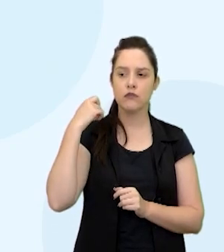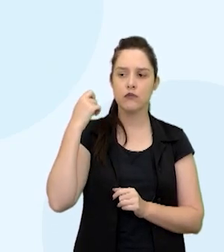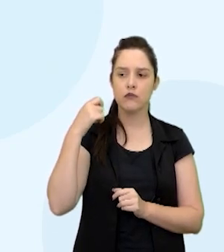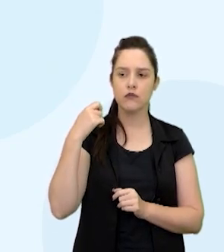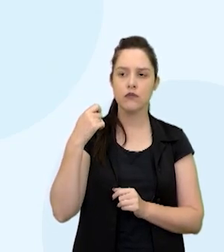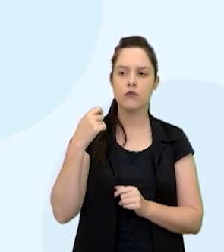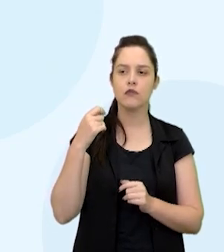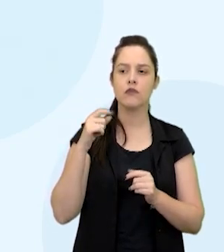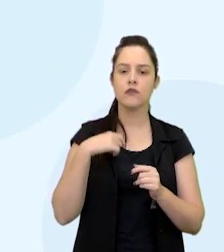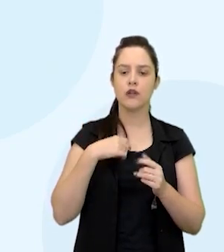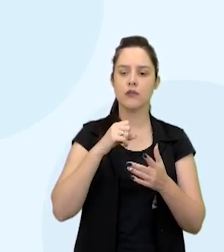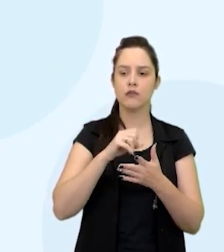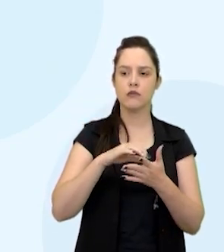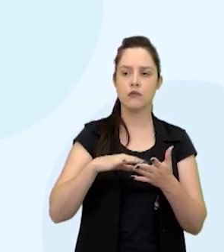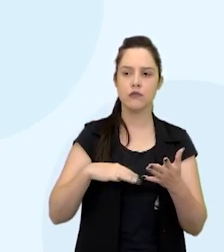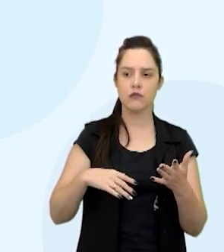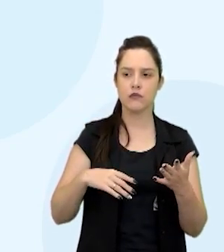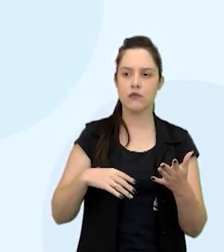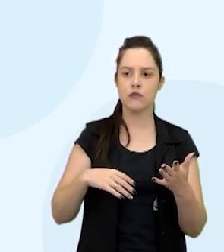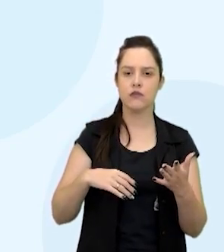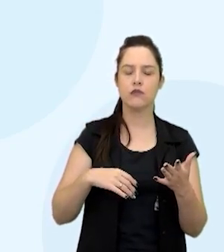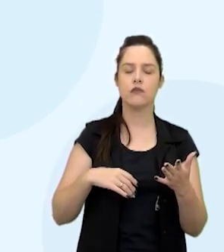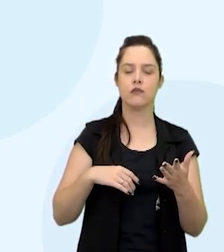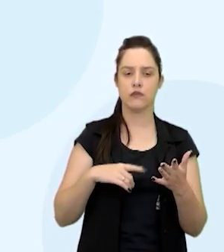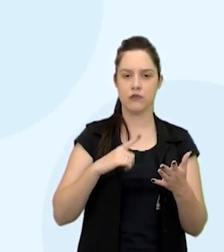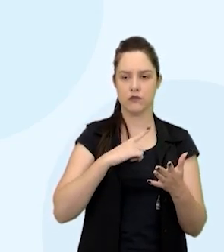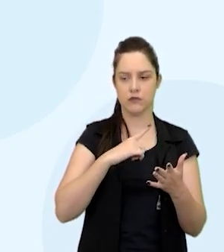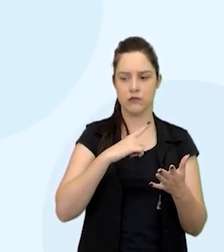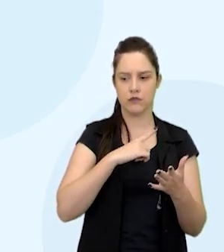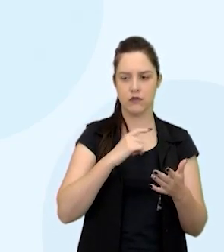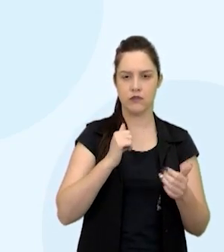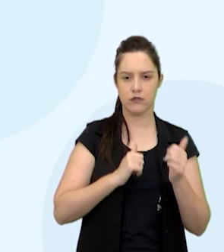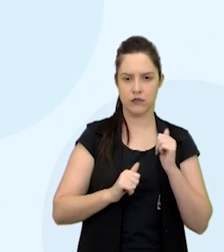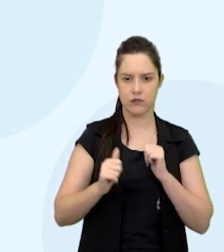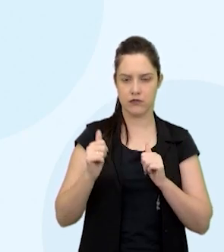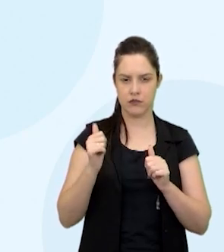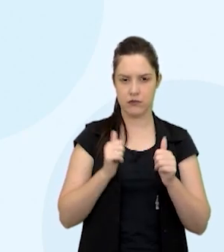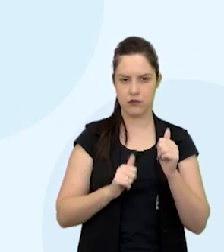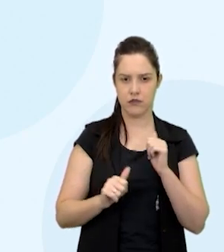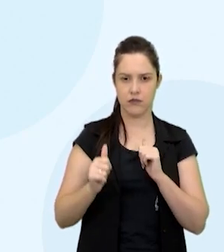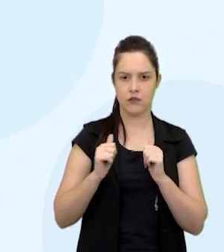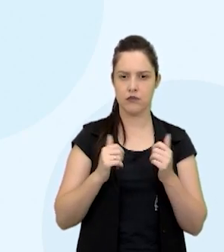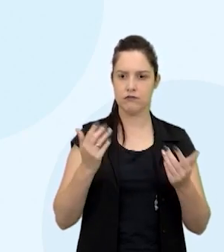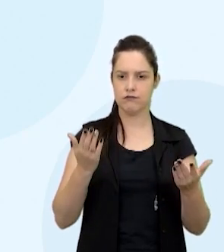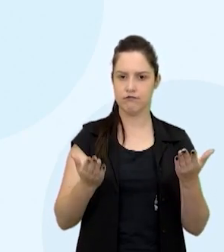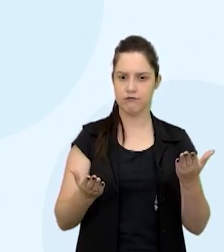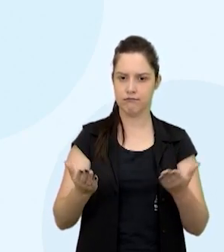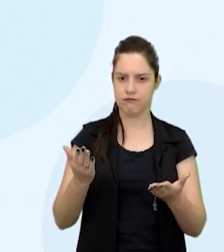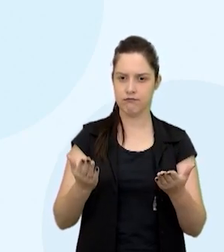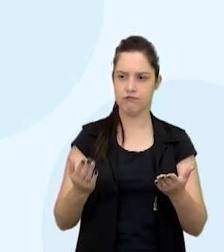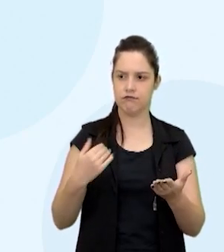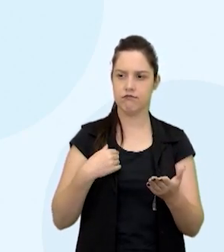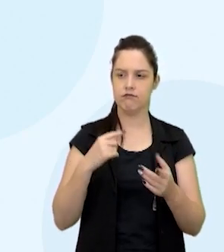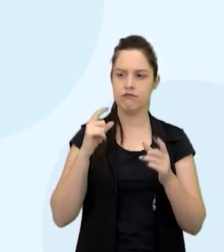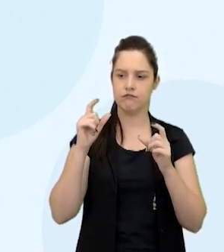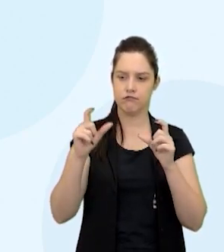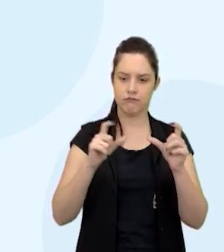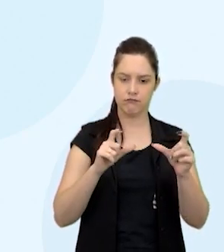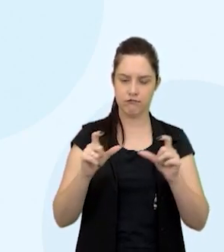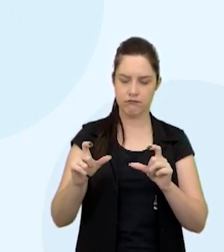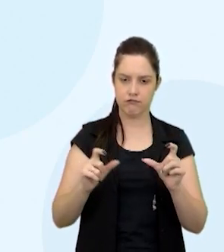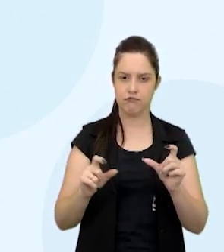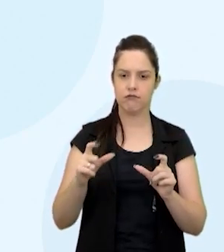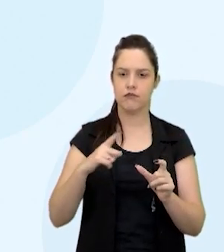com a realidade, né? A gente percebe que Van Gogh está tentando representar um espaço que está associado ao figurativo, ao que existe dentro do